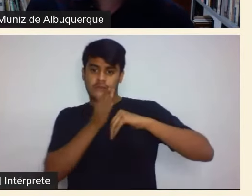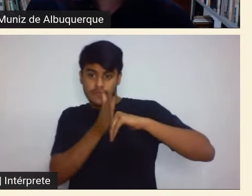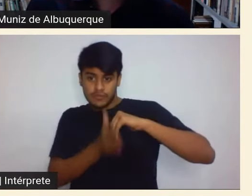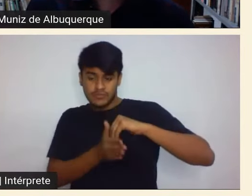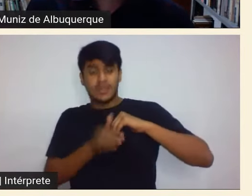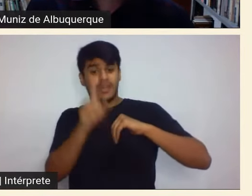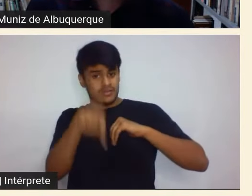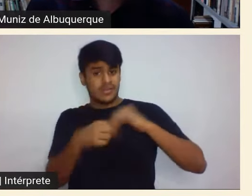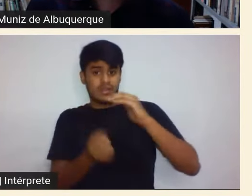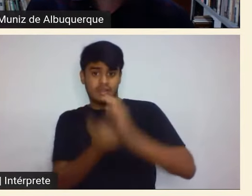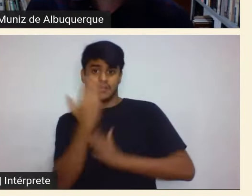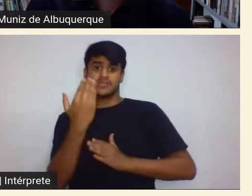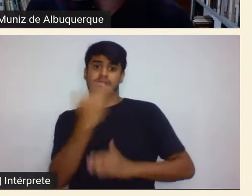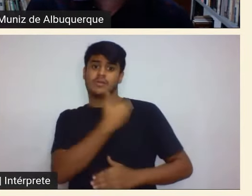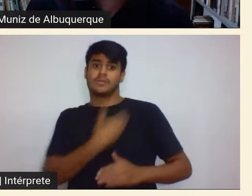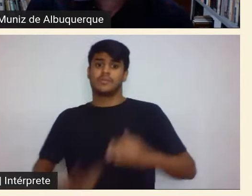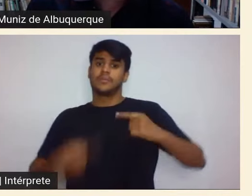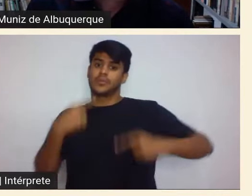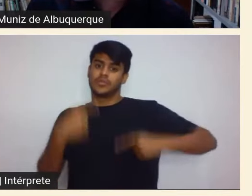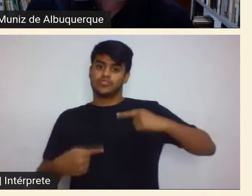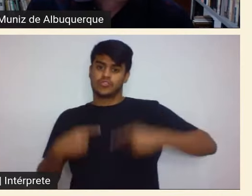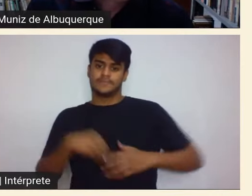políticas. Claro.